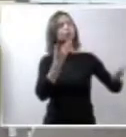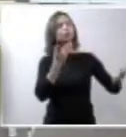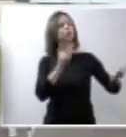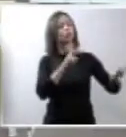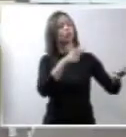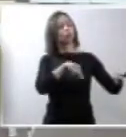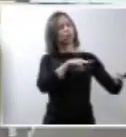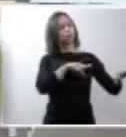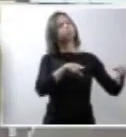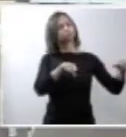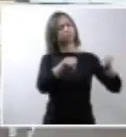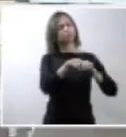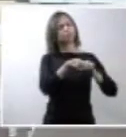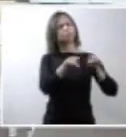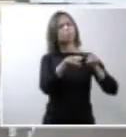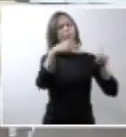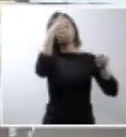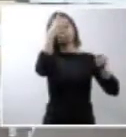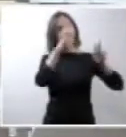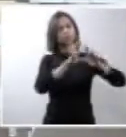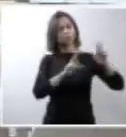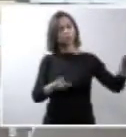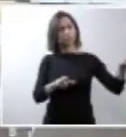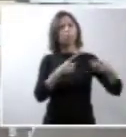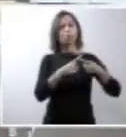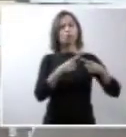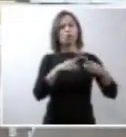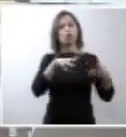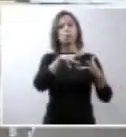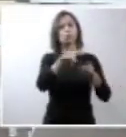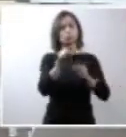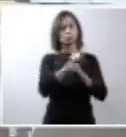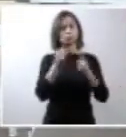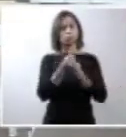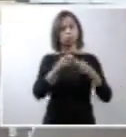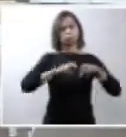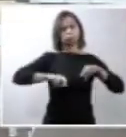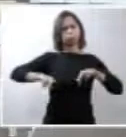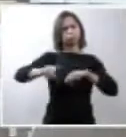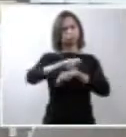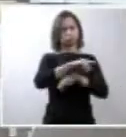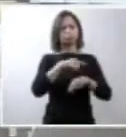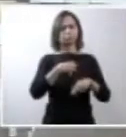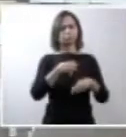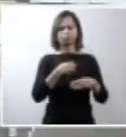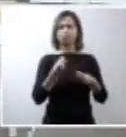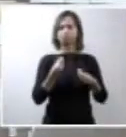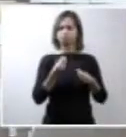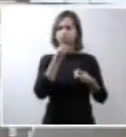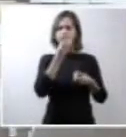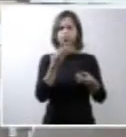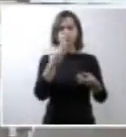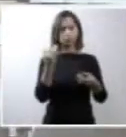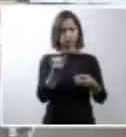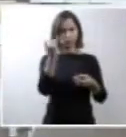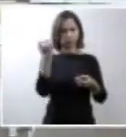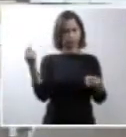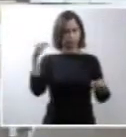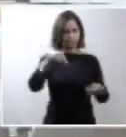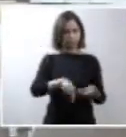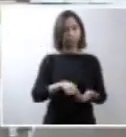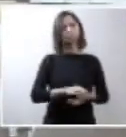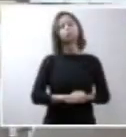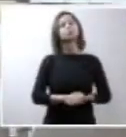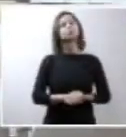sociedade plural que nós queremos construir. De modo que eu reitero com muita sinceridade o apreço pela sua presença aqui e por